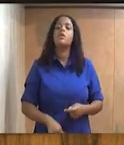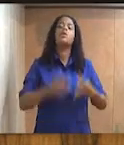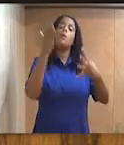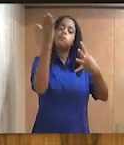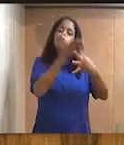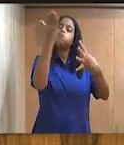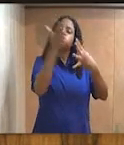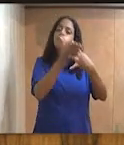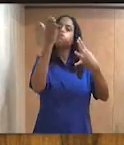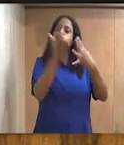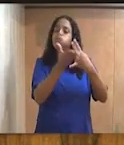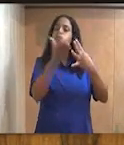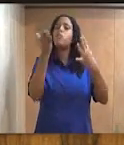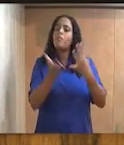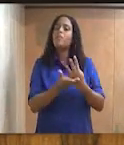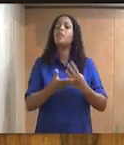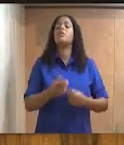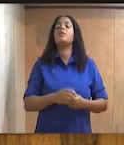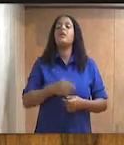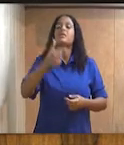reajuste salarial de